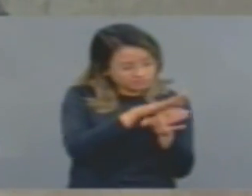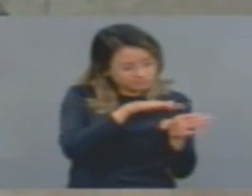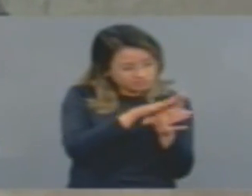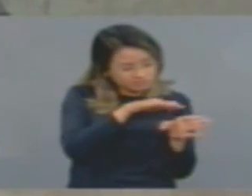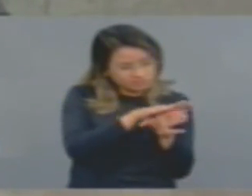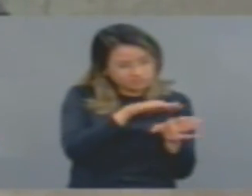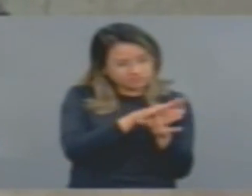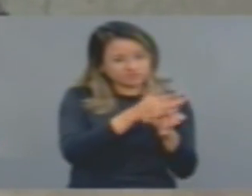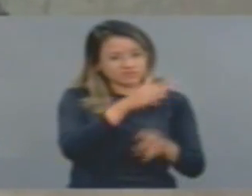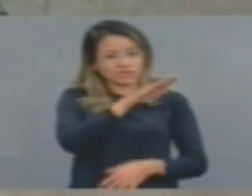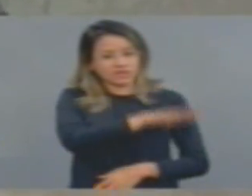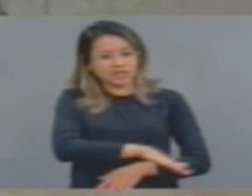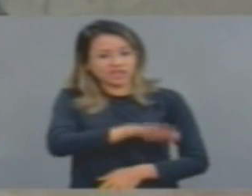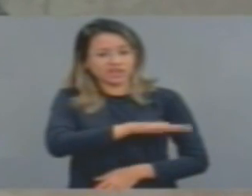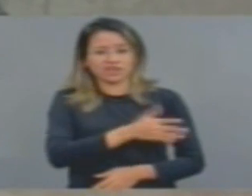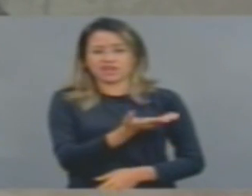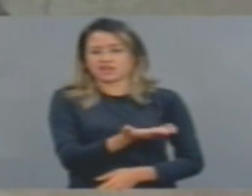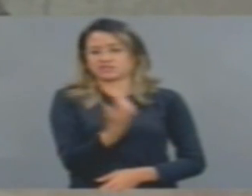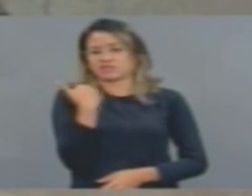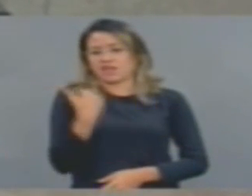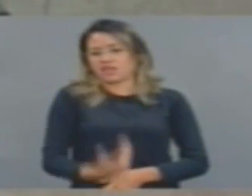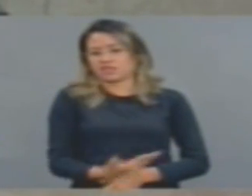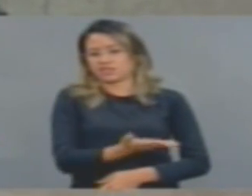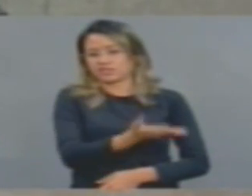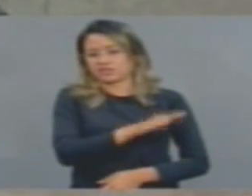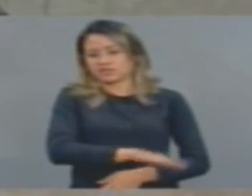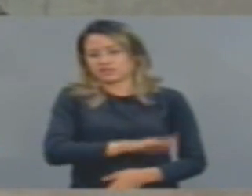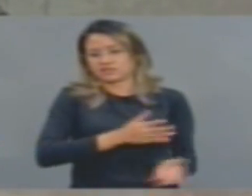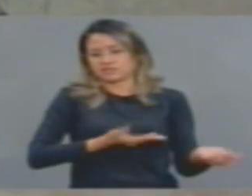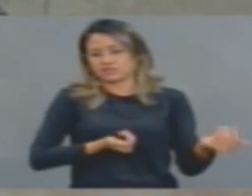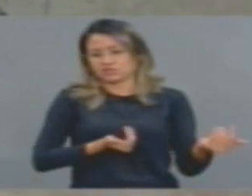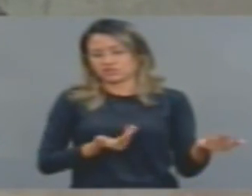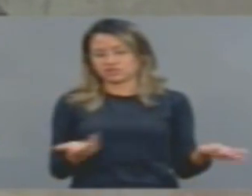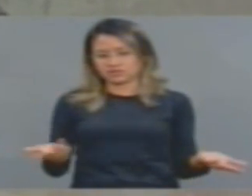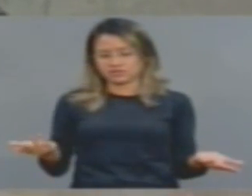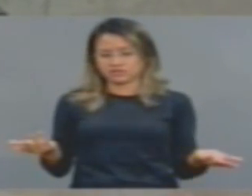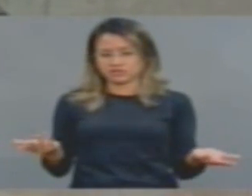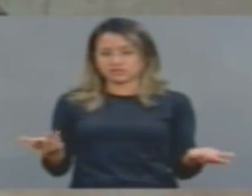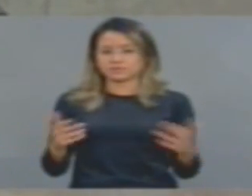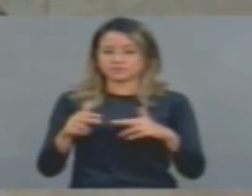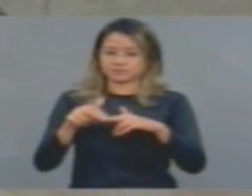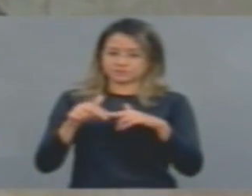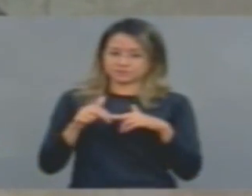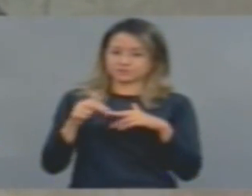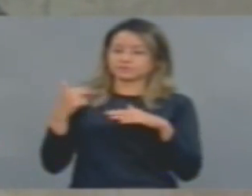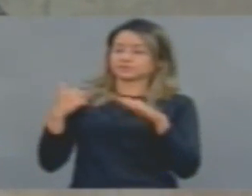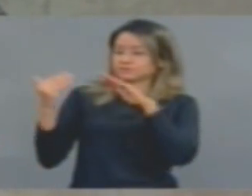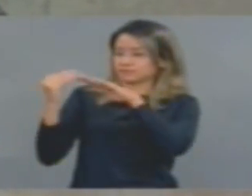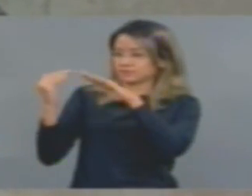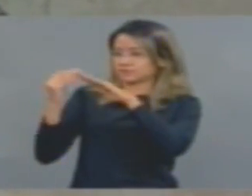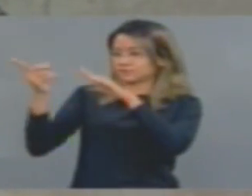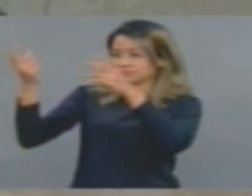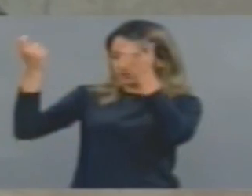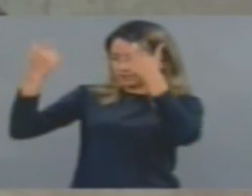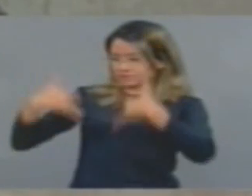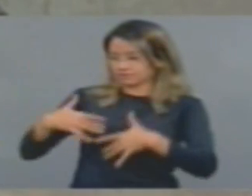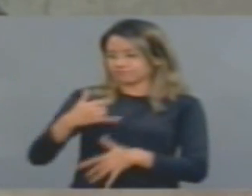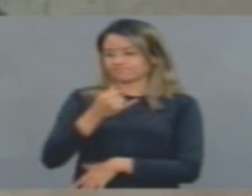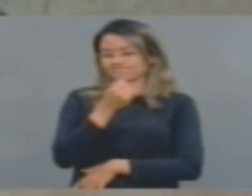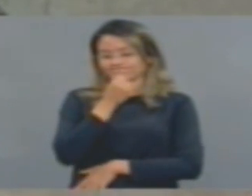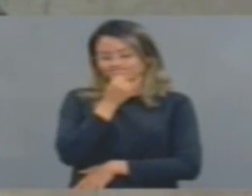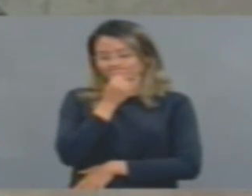tentam de maneira ineficiente uma ressocialização que não existe. Portanto, eu me acosto ao pronunciamento de vocês,